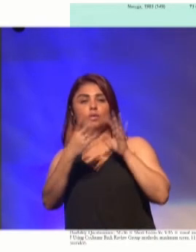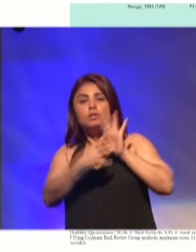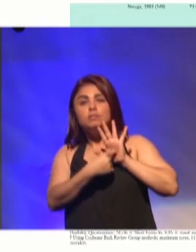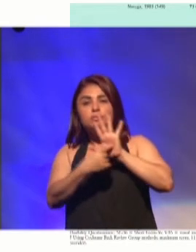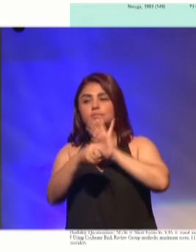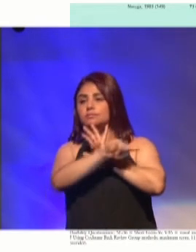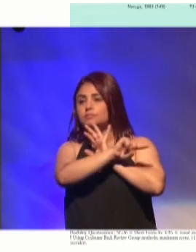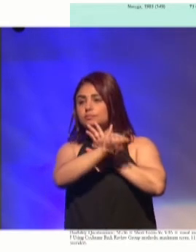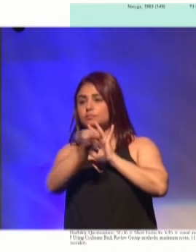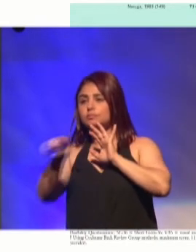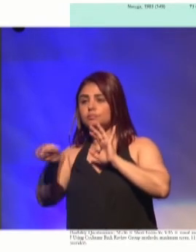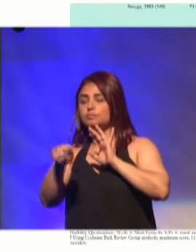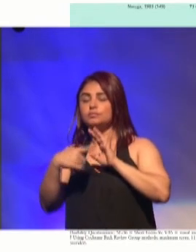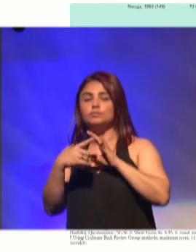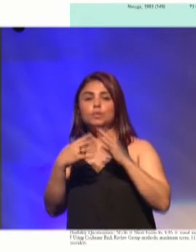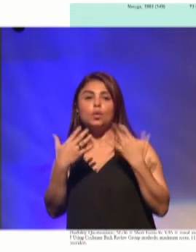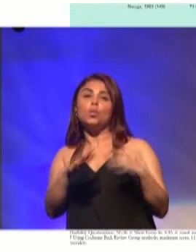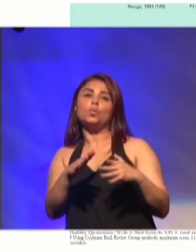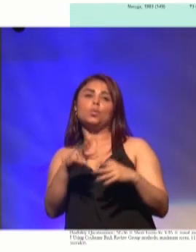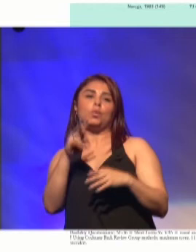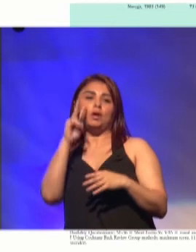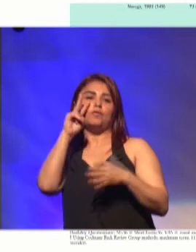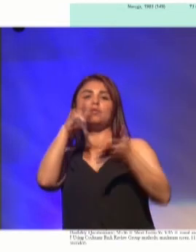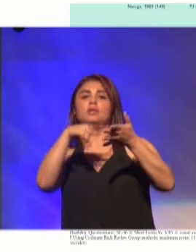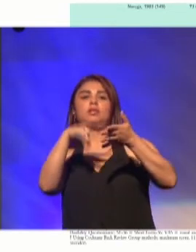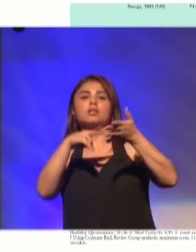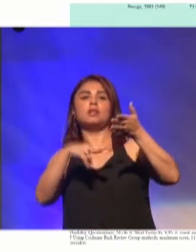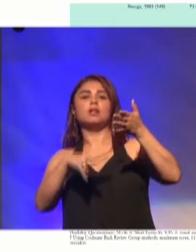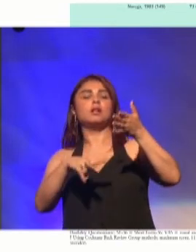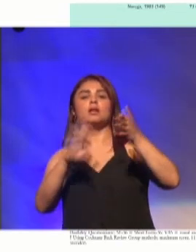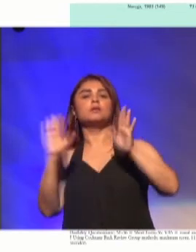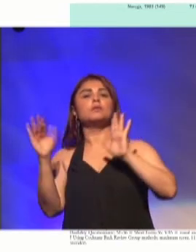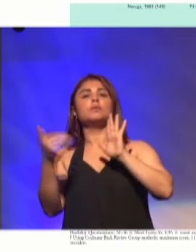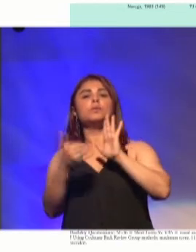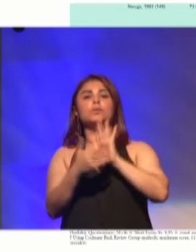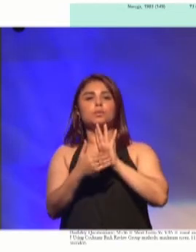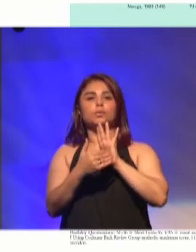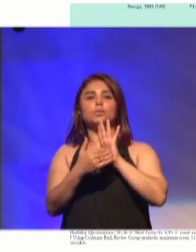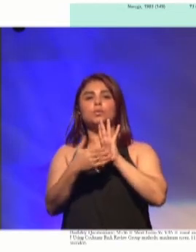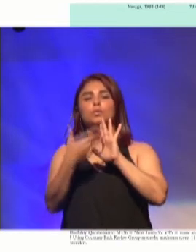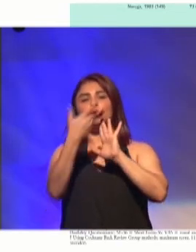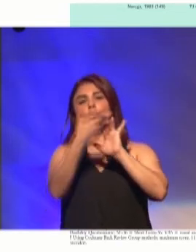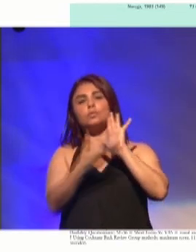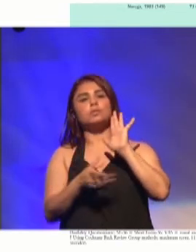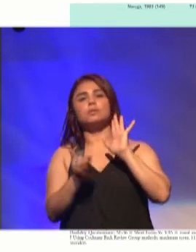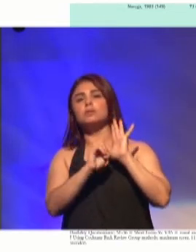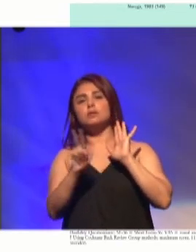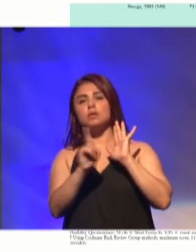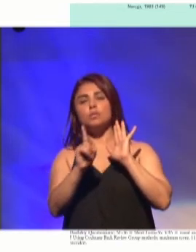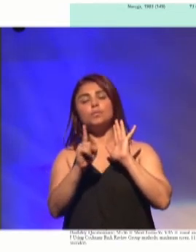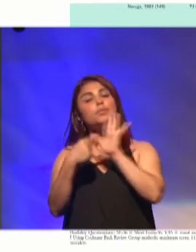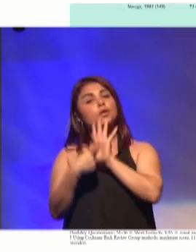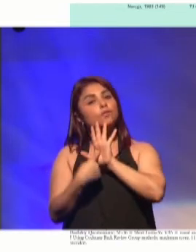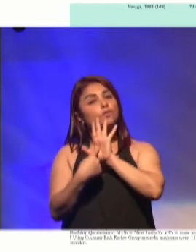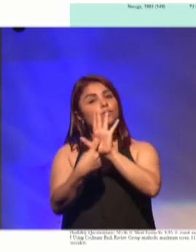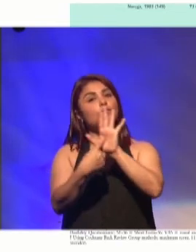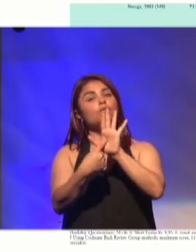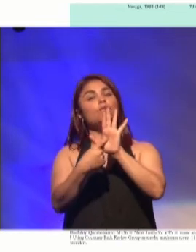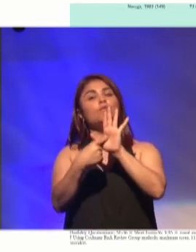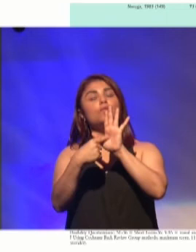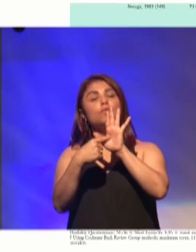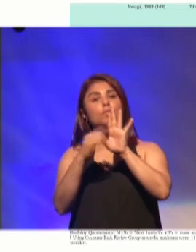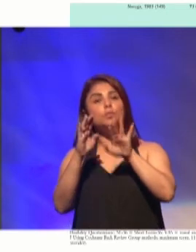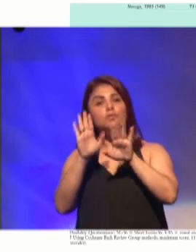a vocês, aqui eu não quero que vocês leiam toda essa coisa aqui, eu vou mostrar com um foco